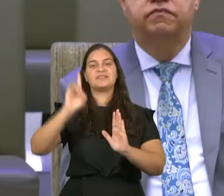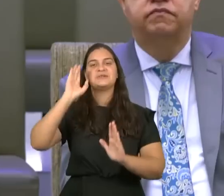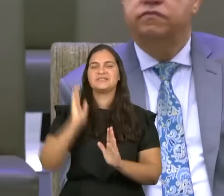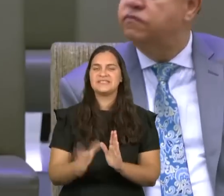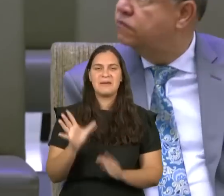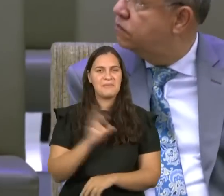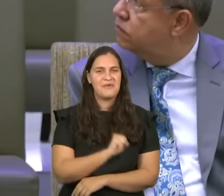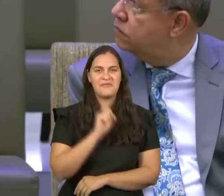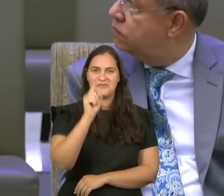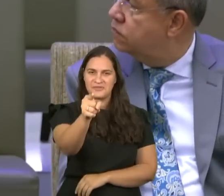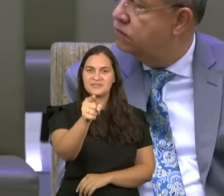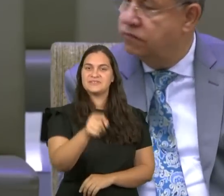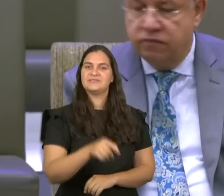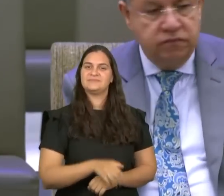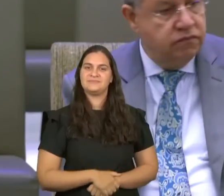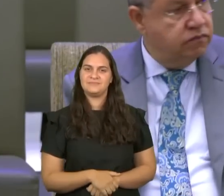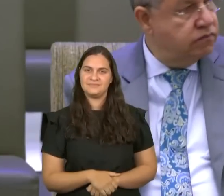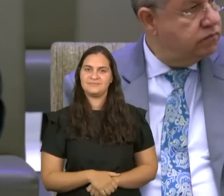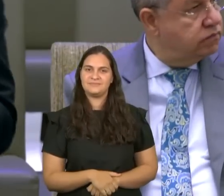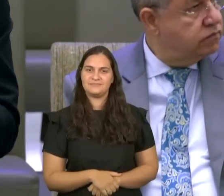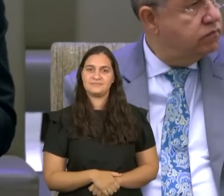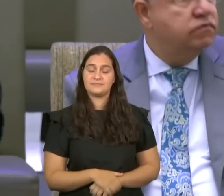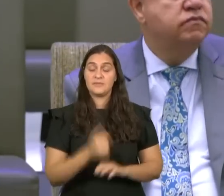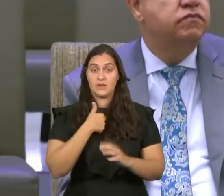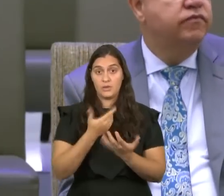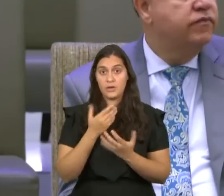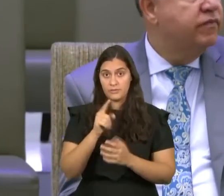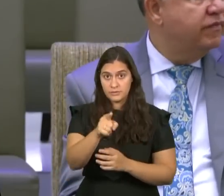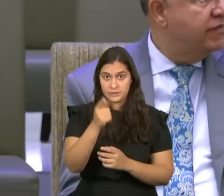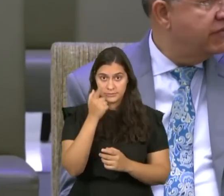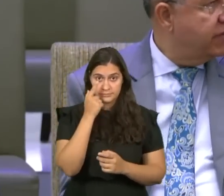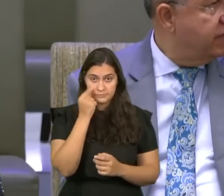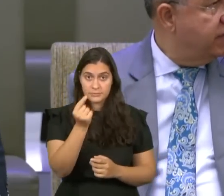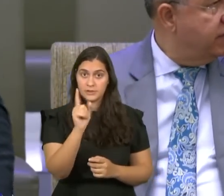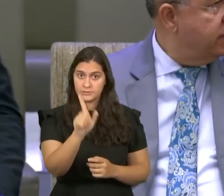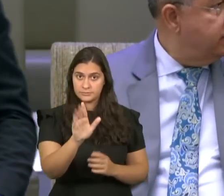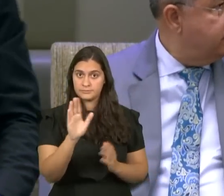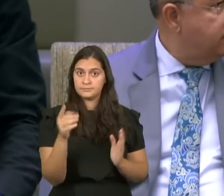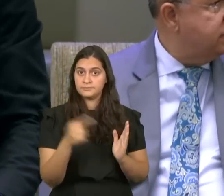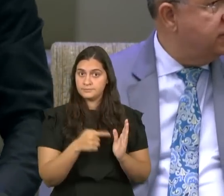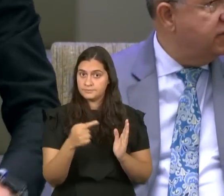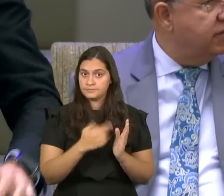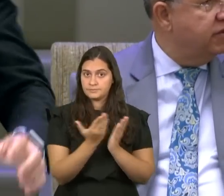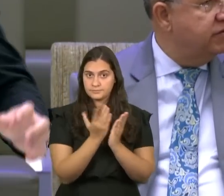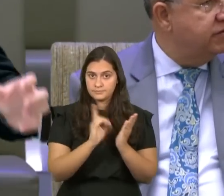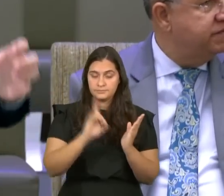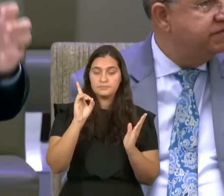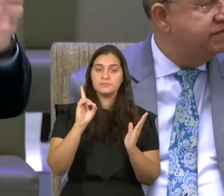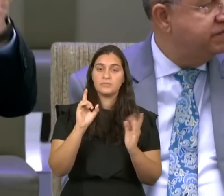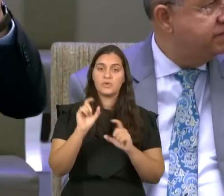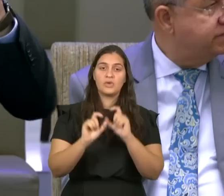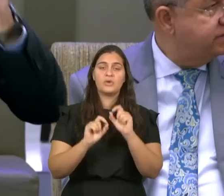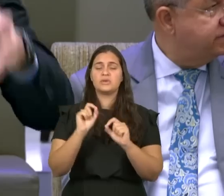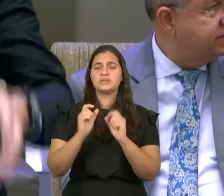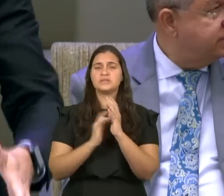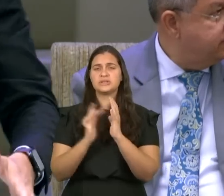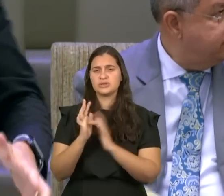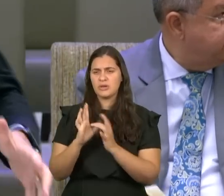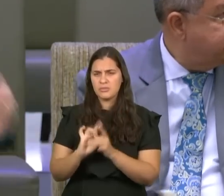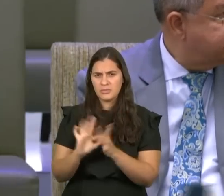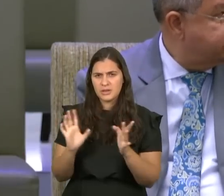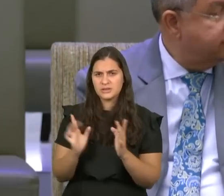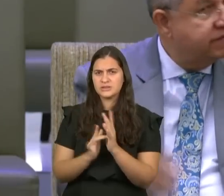queria chamar a sua atenção para que você entendesse pela palavra que o fato de Jesus permitir que essas pessoas se